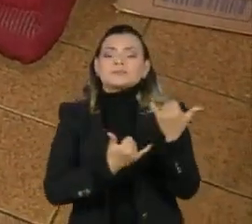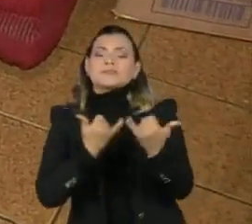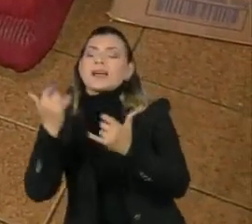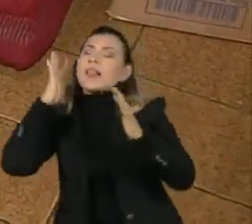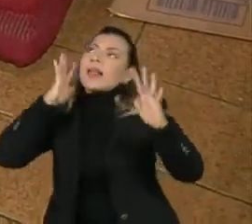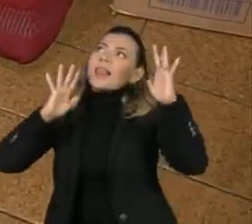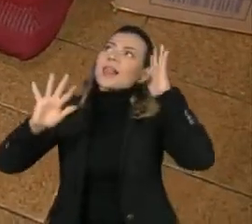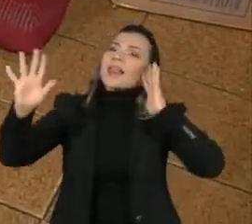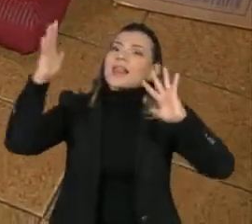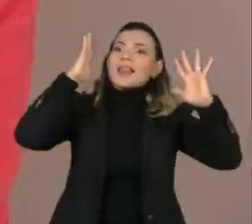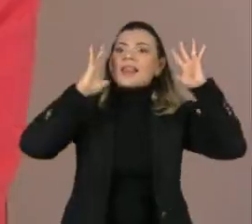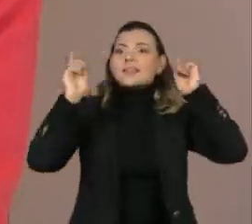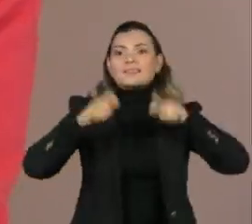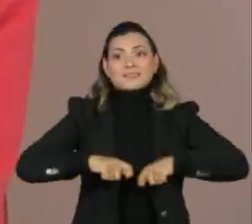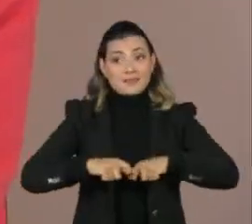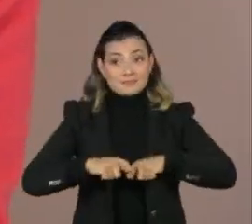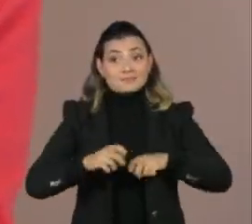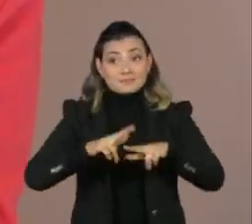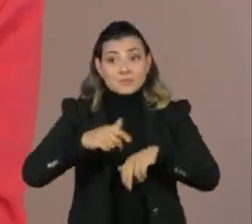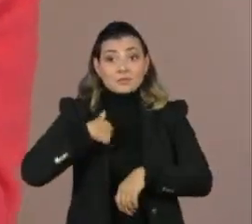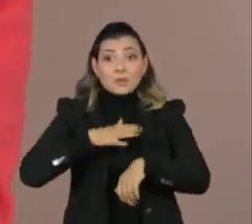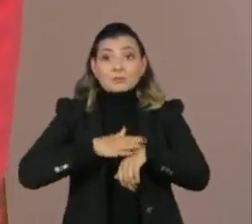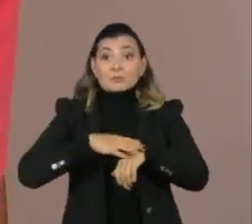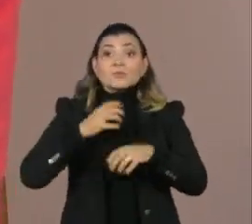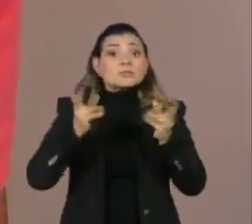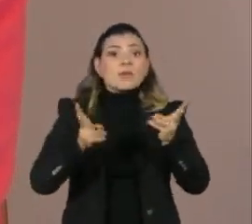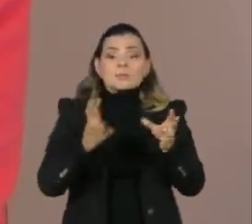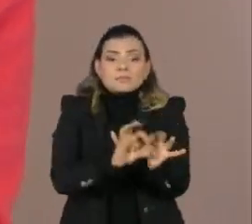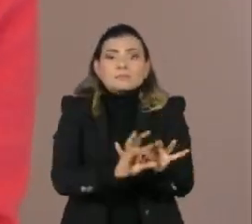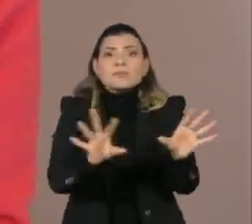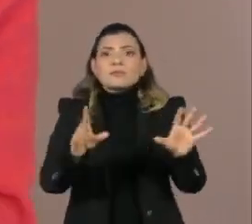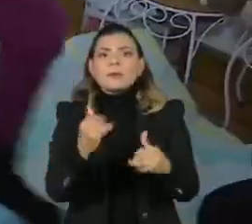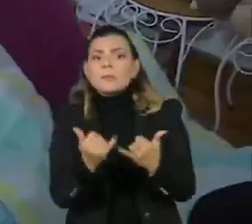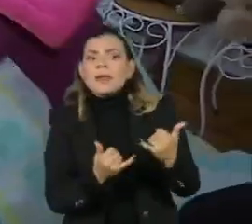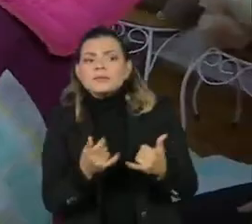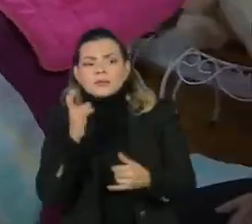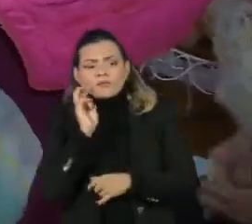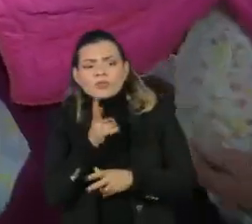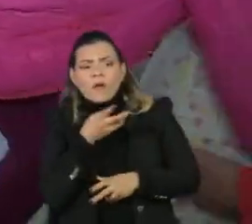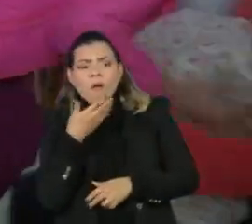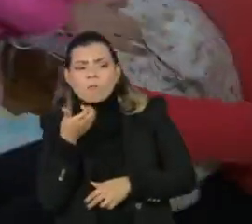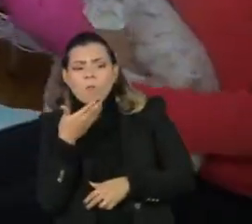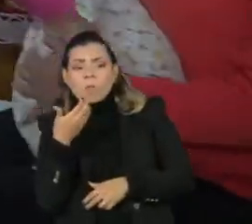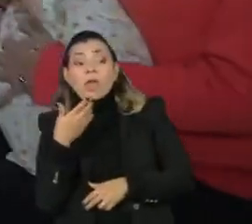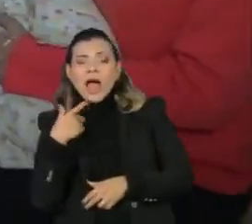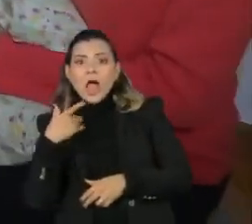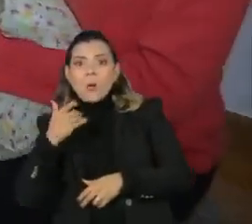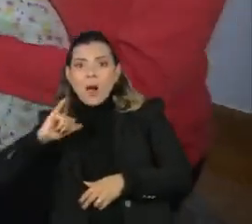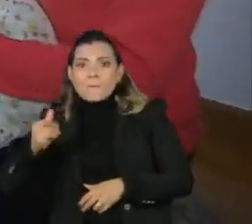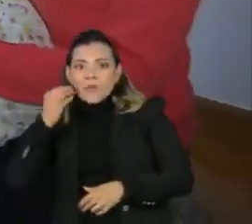brincadeira com que tá ali à volta dela eu gosto de deixar eles outros envolvendo a brincadeira que vai surgindo daí eu embarco na brincadeira deles